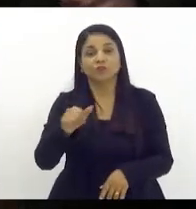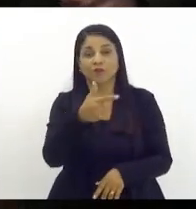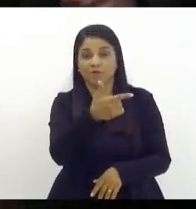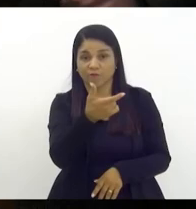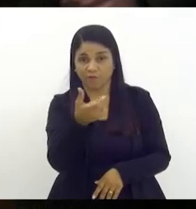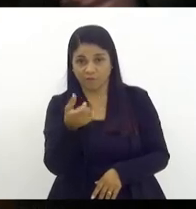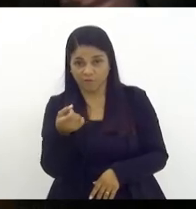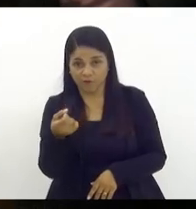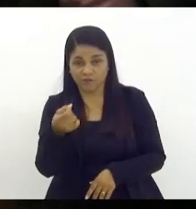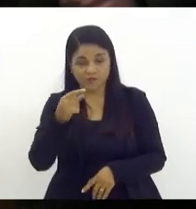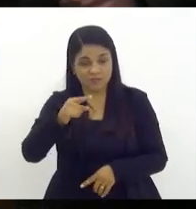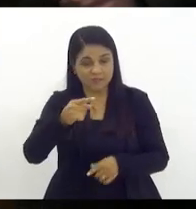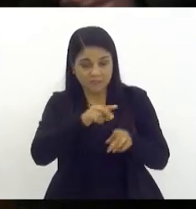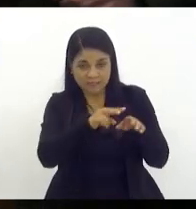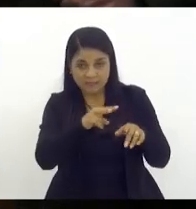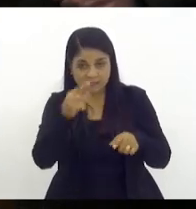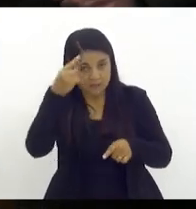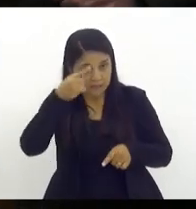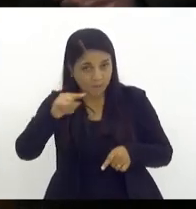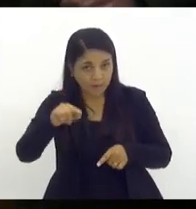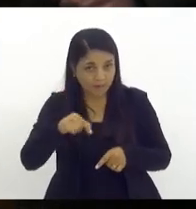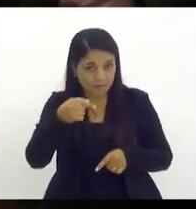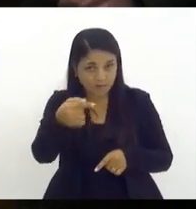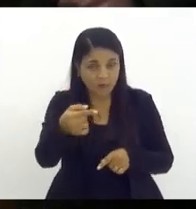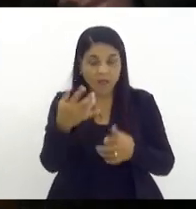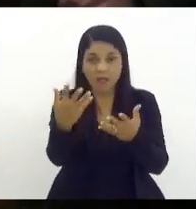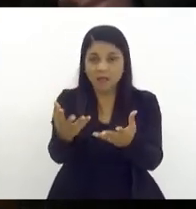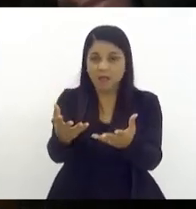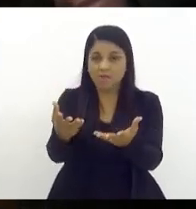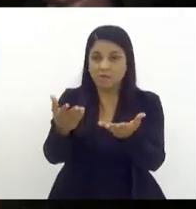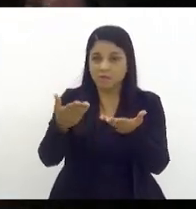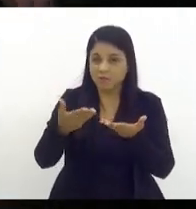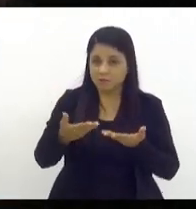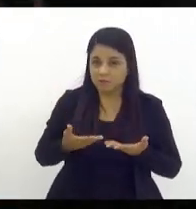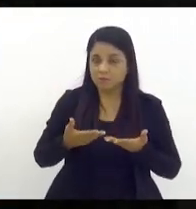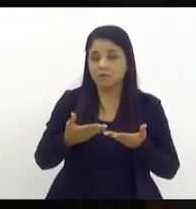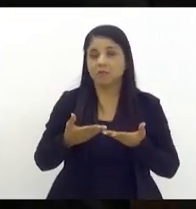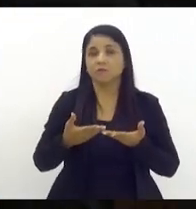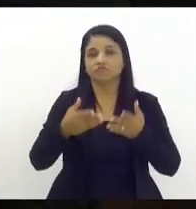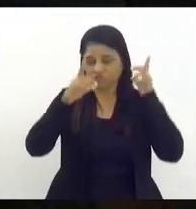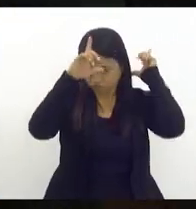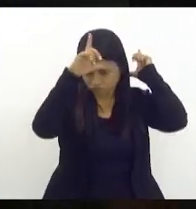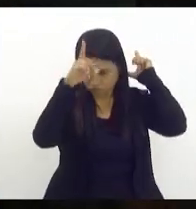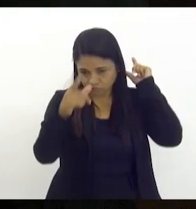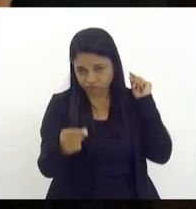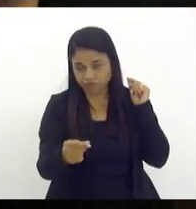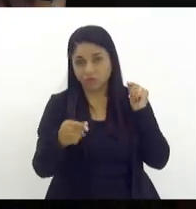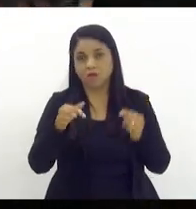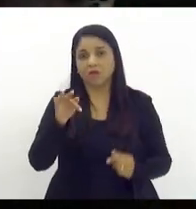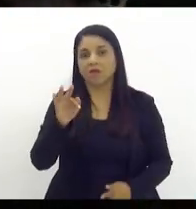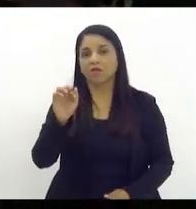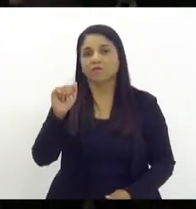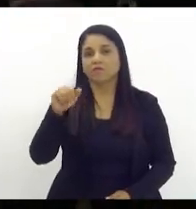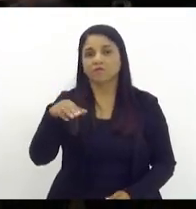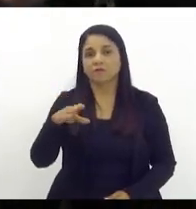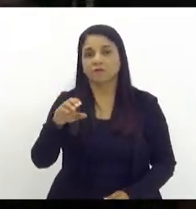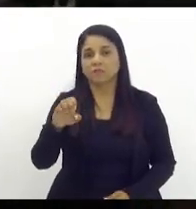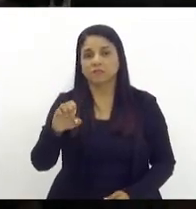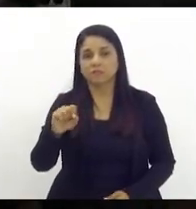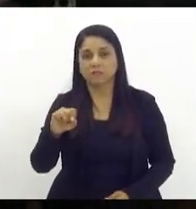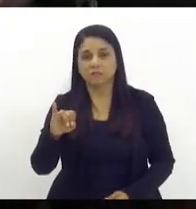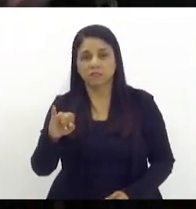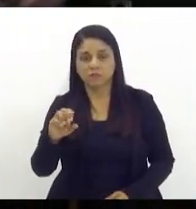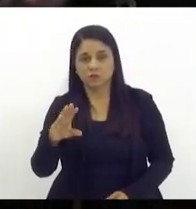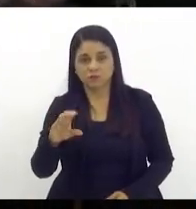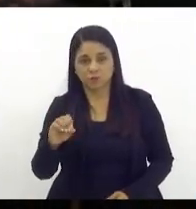na próxima semana, nós vamos estar recebendo o embaixador Francesco Azzarello lá no